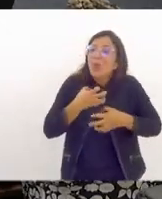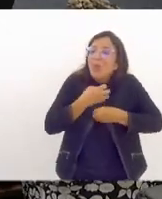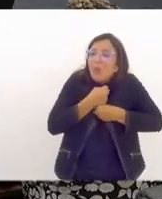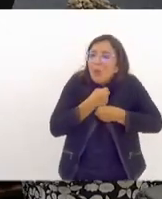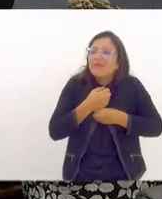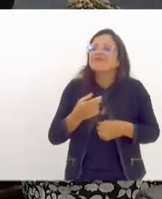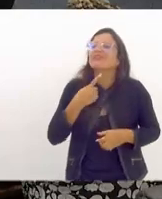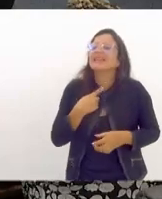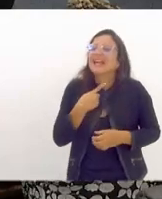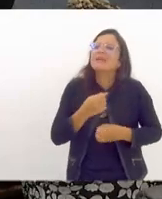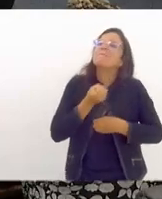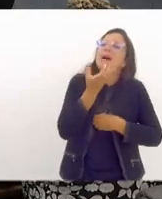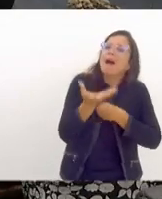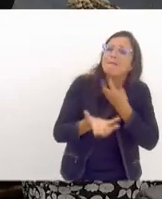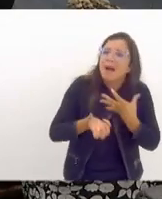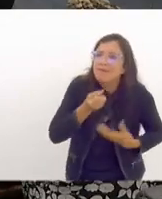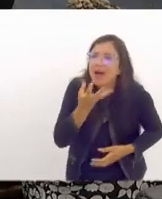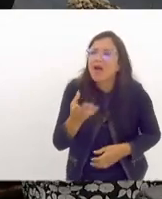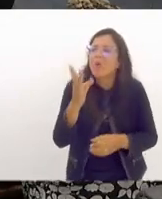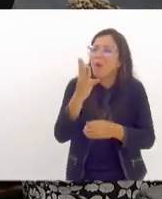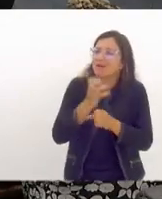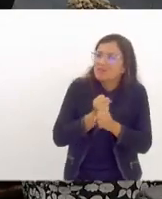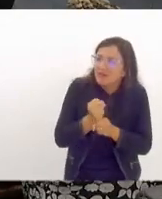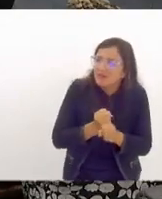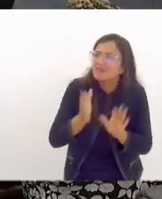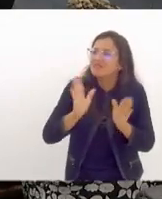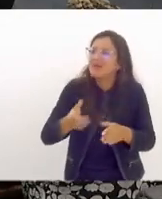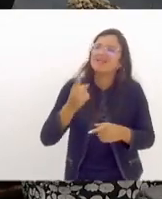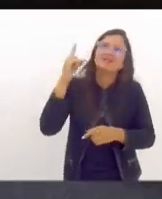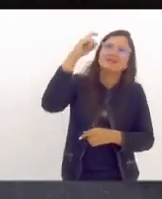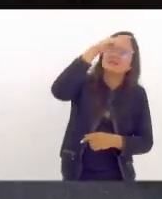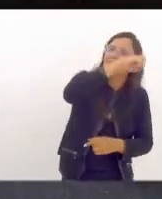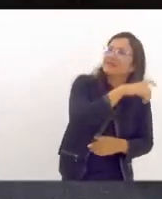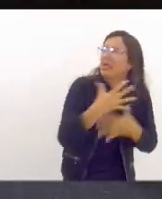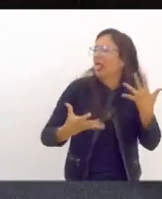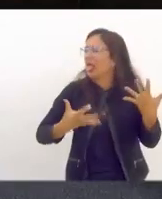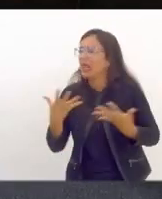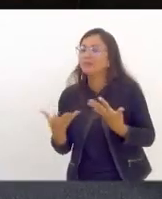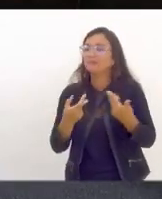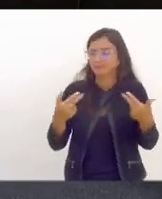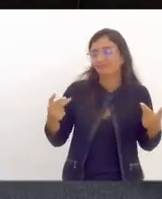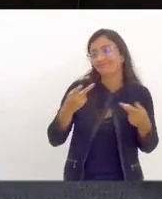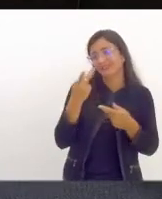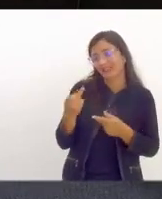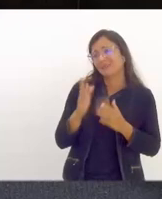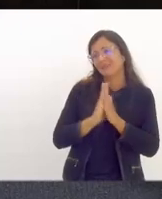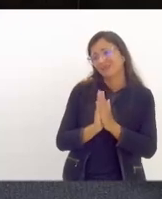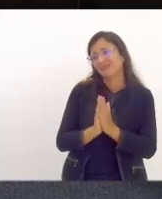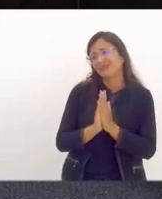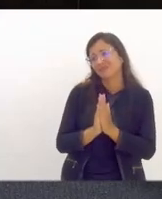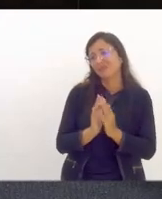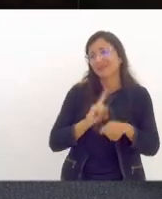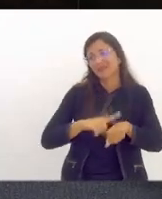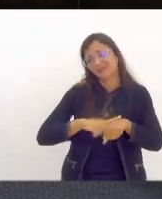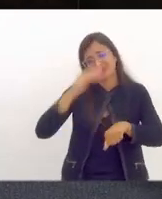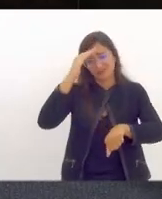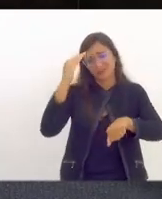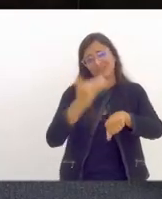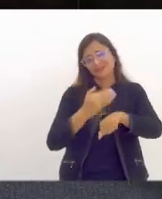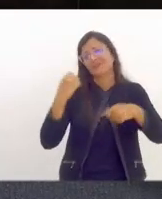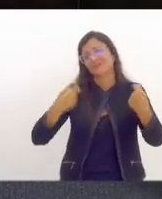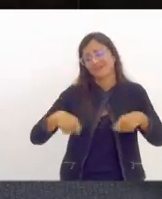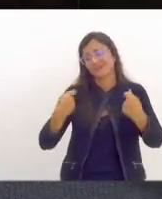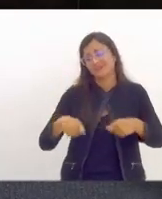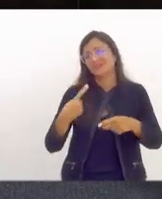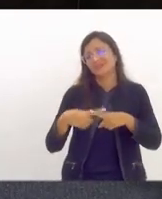depois de quatro anos que a gente viveu tanto de retrocessos então tem muita coisa para falar mas eu queria só pra gente poder celebrar